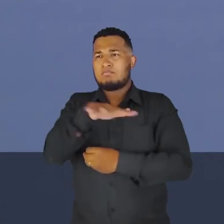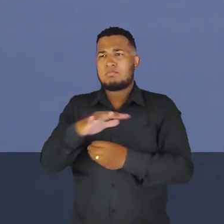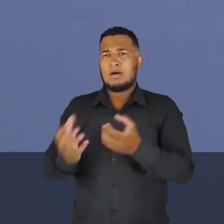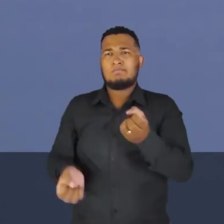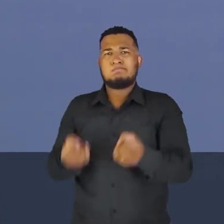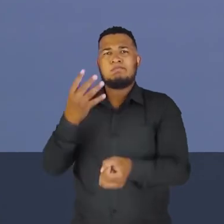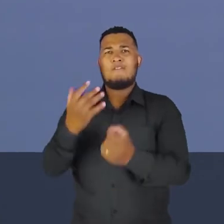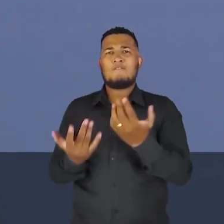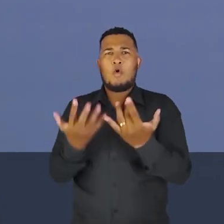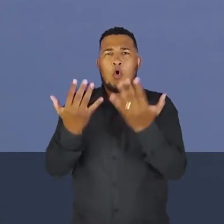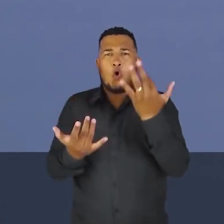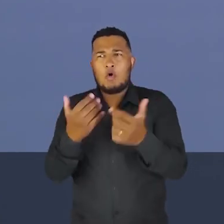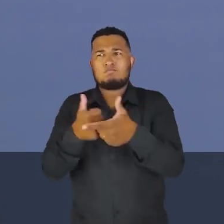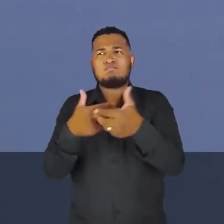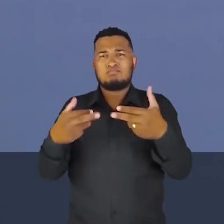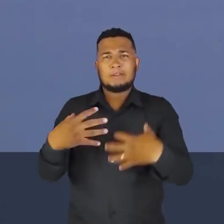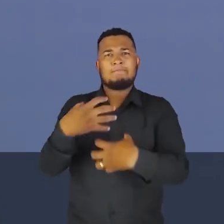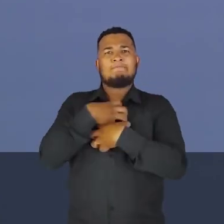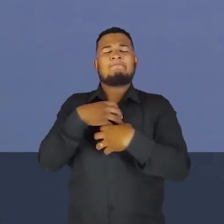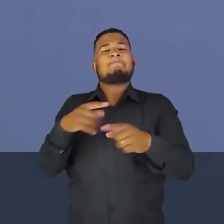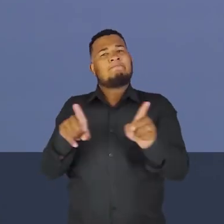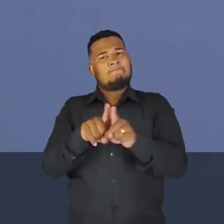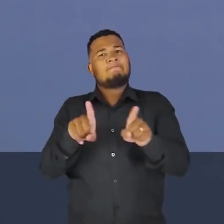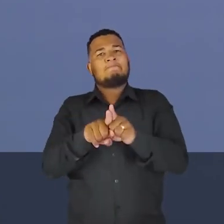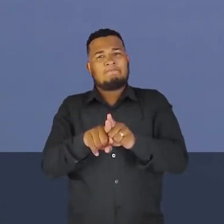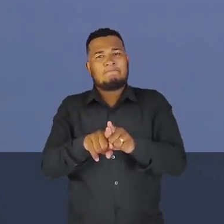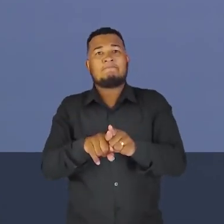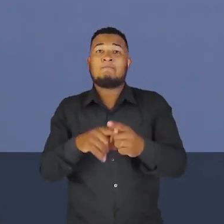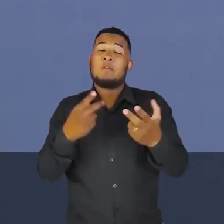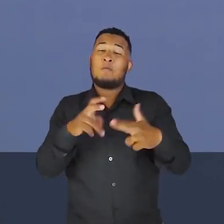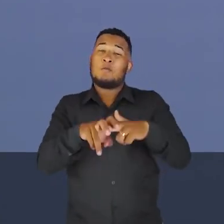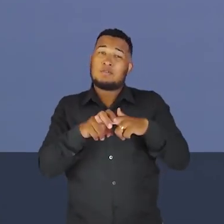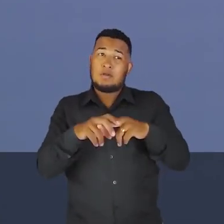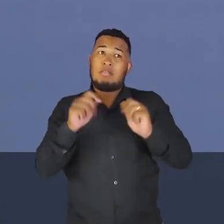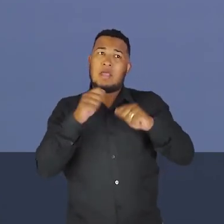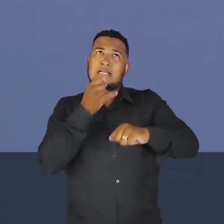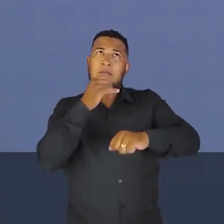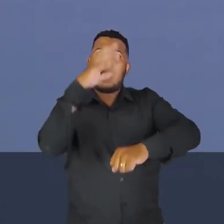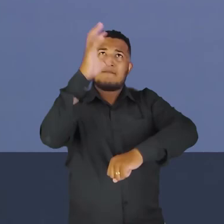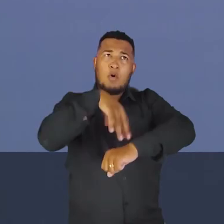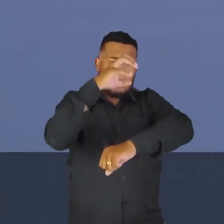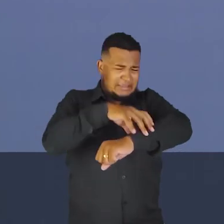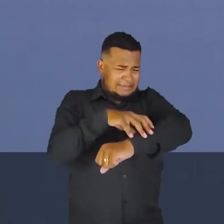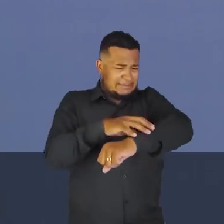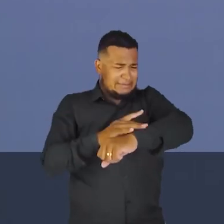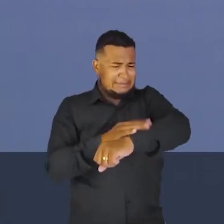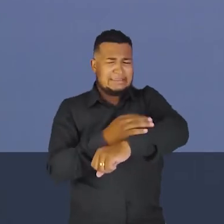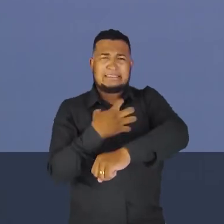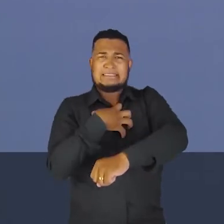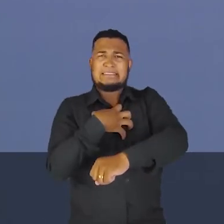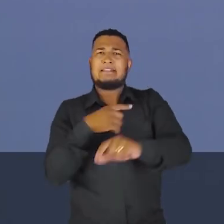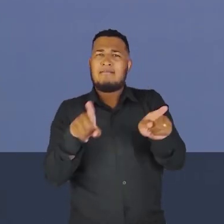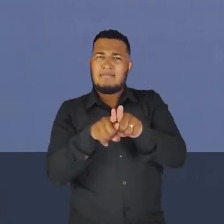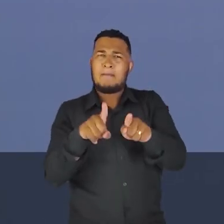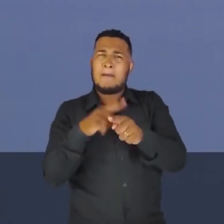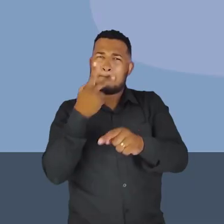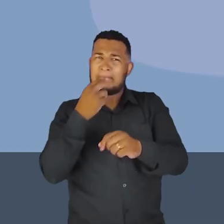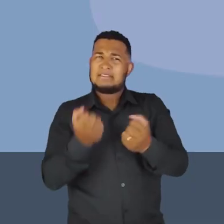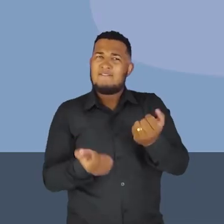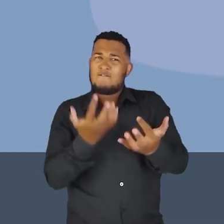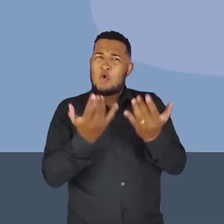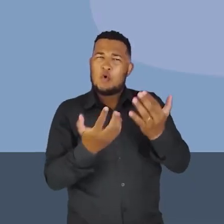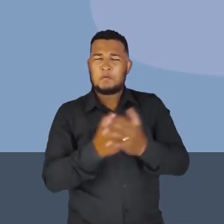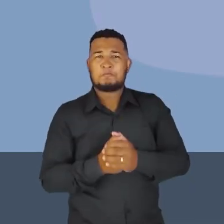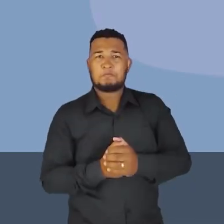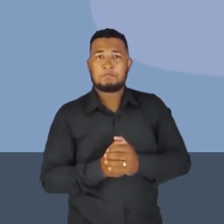E o ser humano vai ter um problema sério, então, tá? Porque também pode queimar a pele, ok? O próximo slide aqui é o seguinte, vou trazer